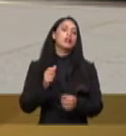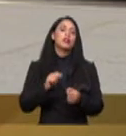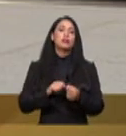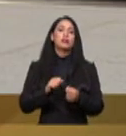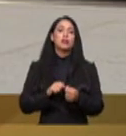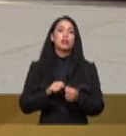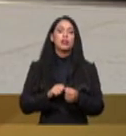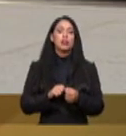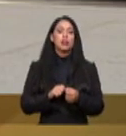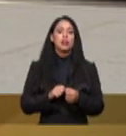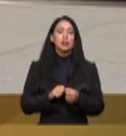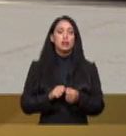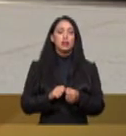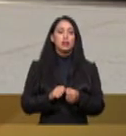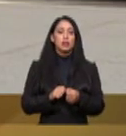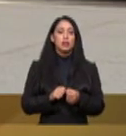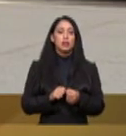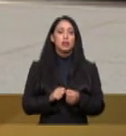de